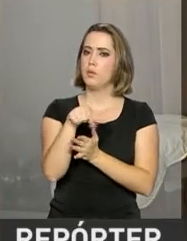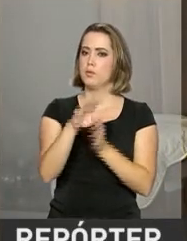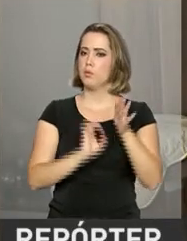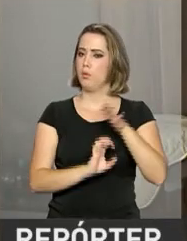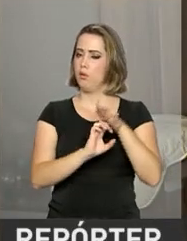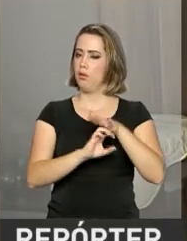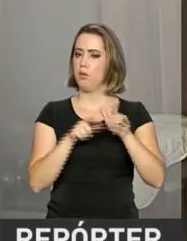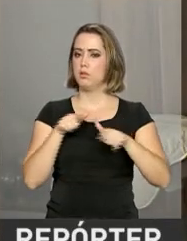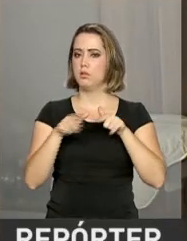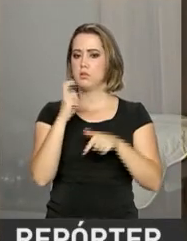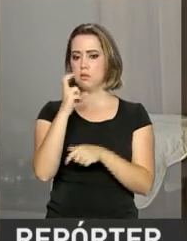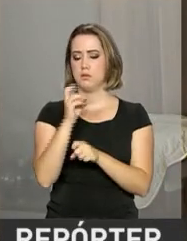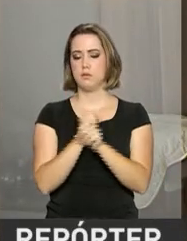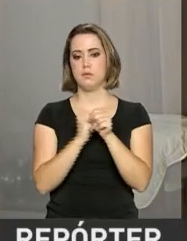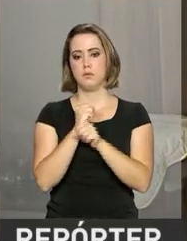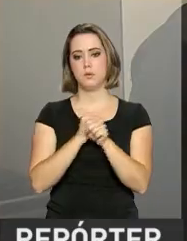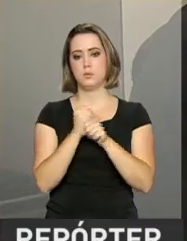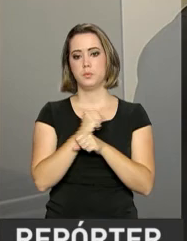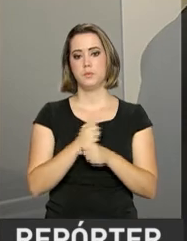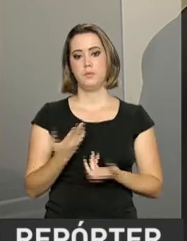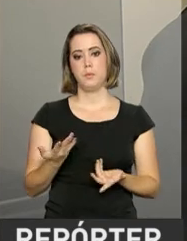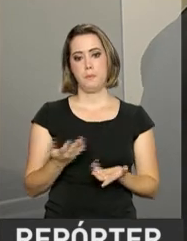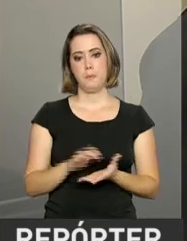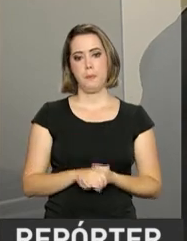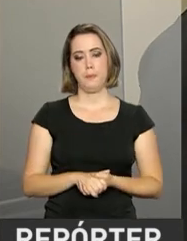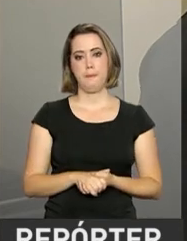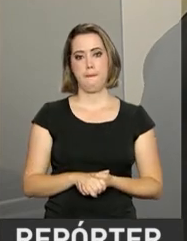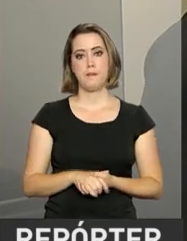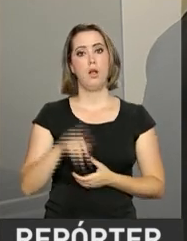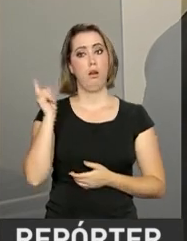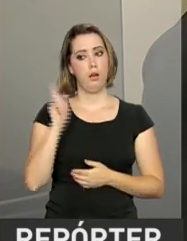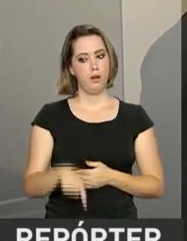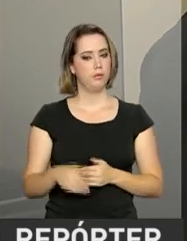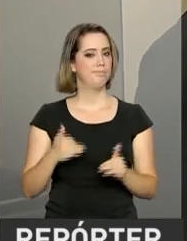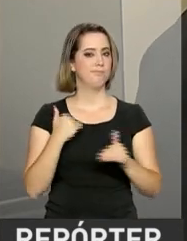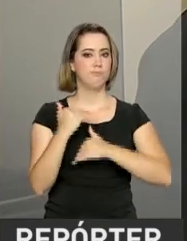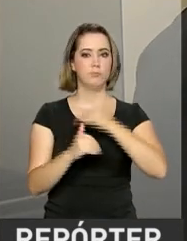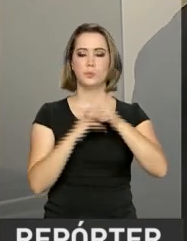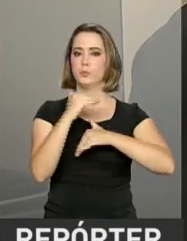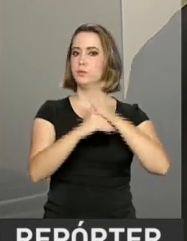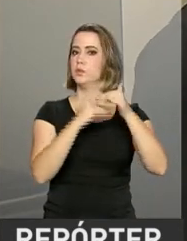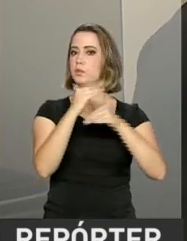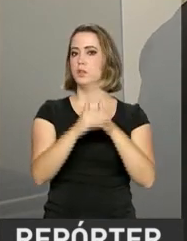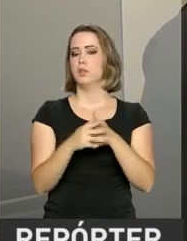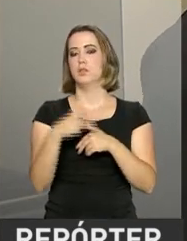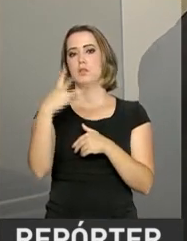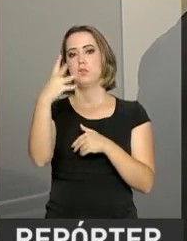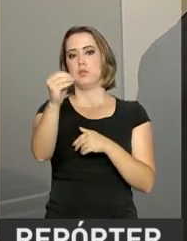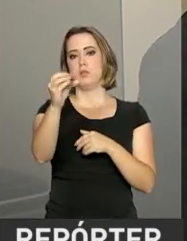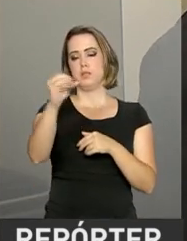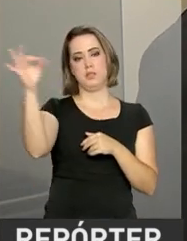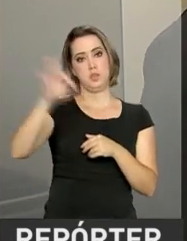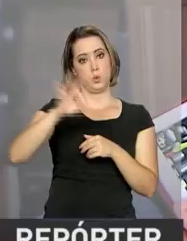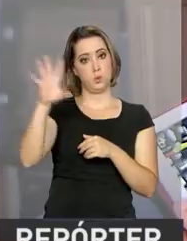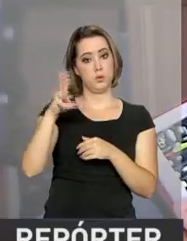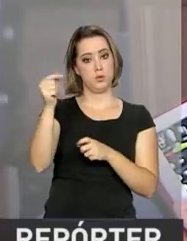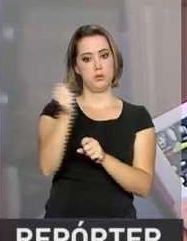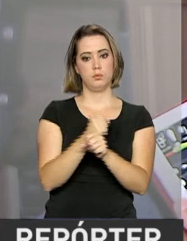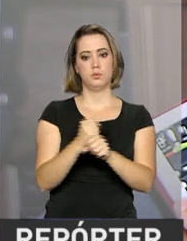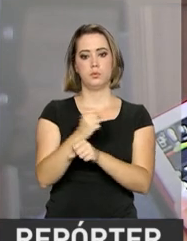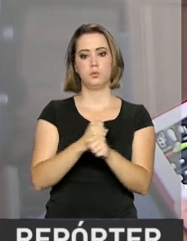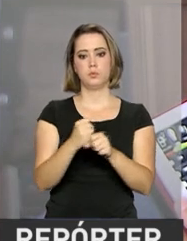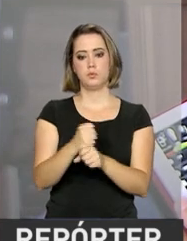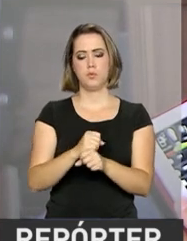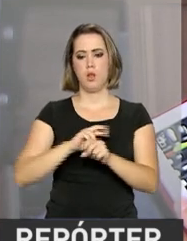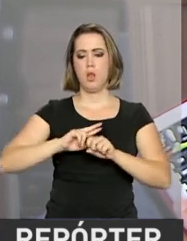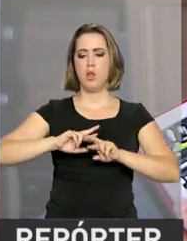quase cinco anos ao tomar foi no segmento que tem mais crescente e cresce em média 300 por cento ao ano a rede